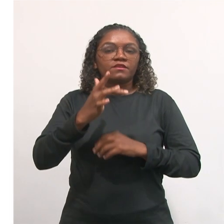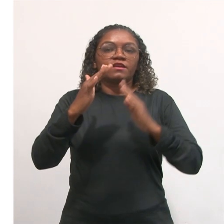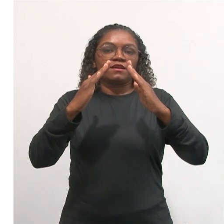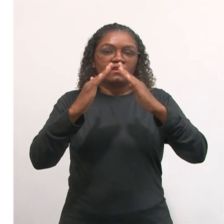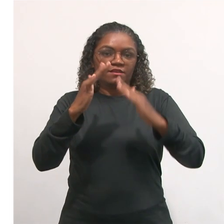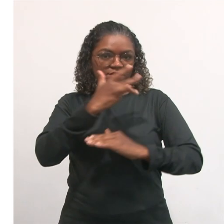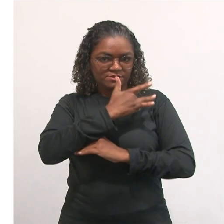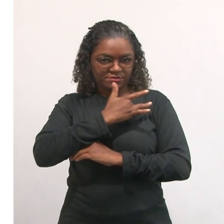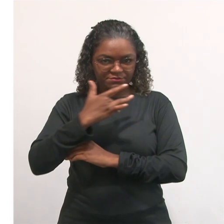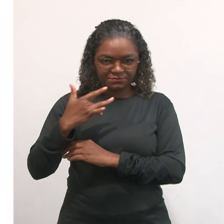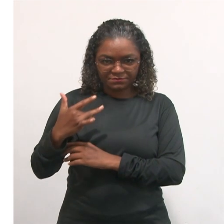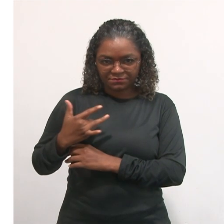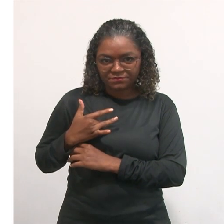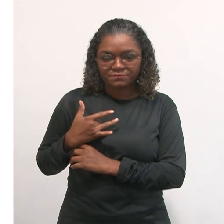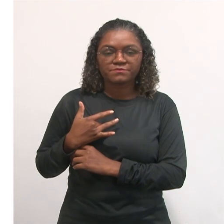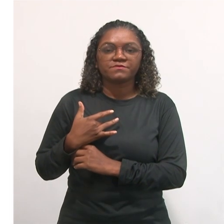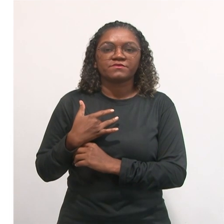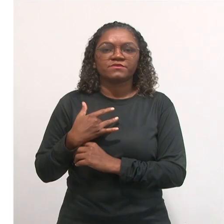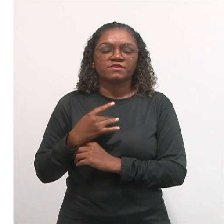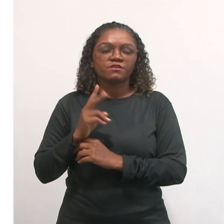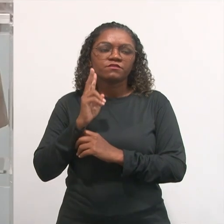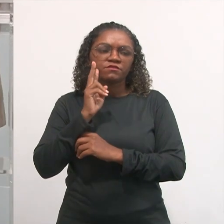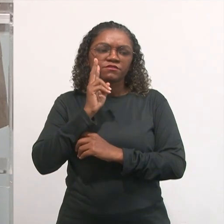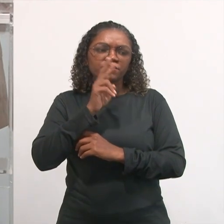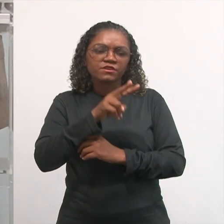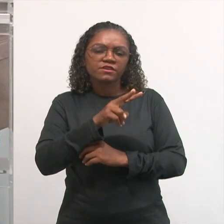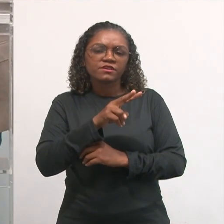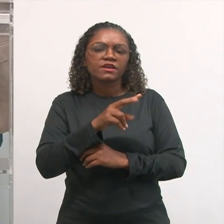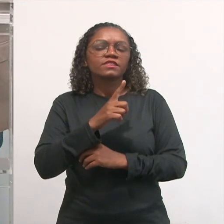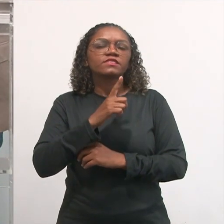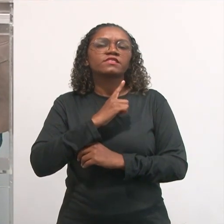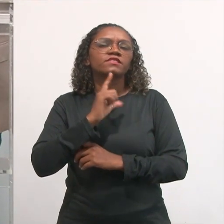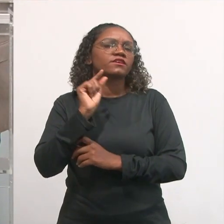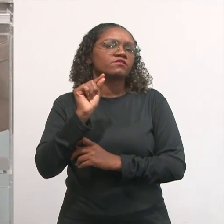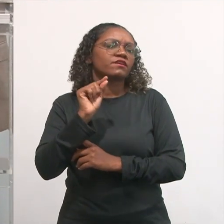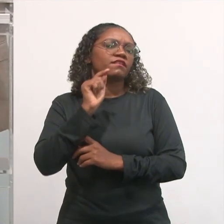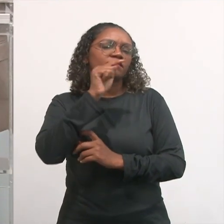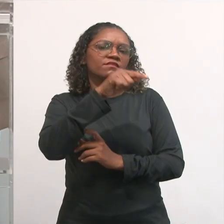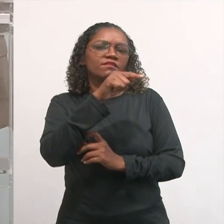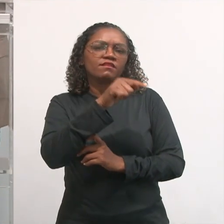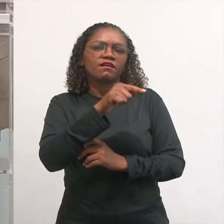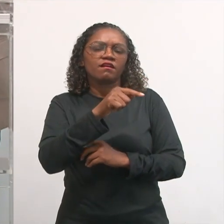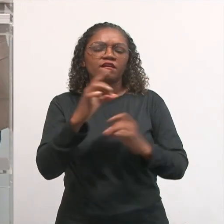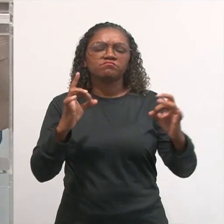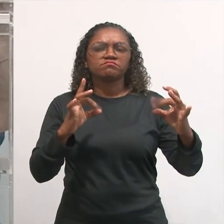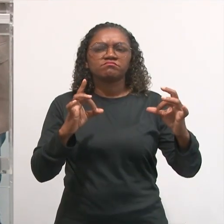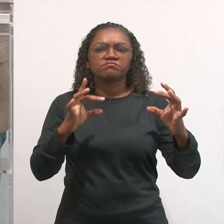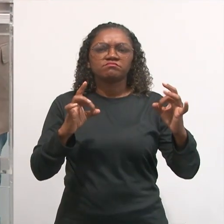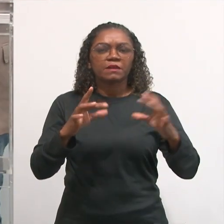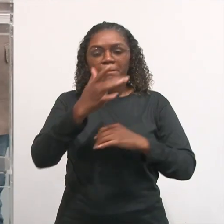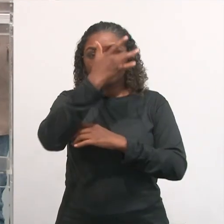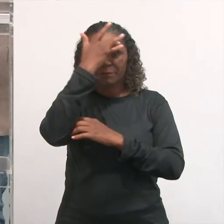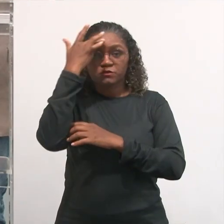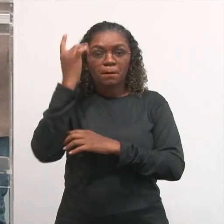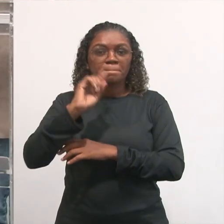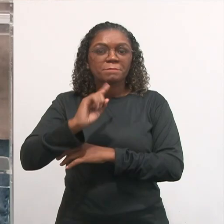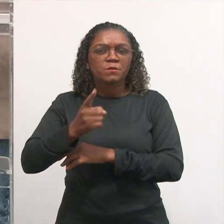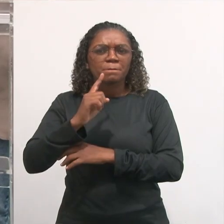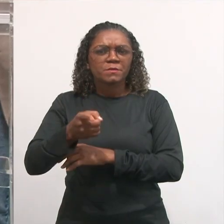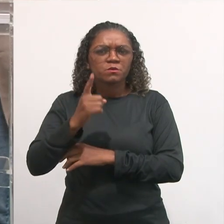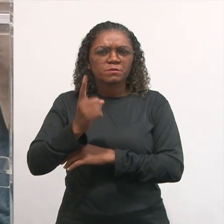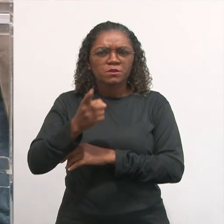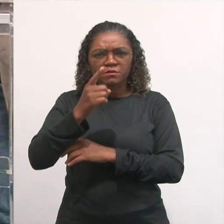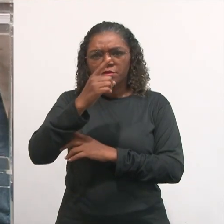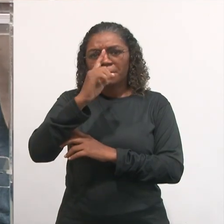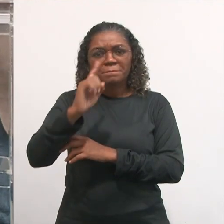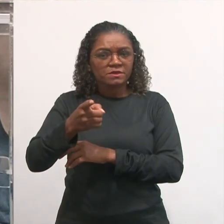você pegar o posto de saúde, digamos que ele faça lá, ele atende lá 1000 pessoas todos os meses,